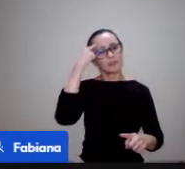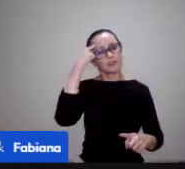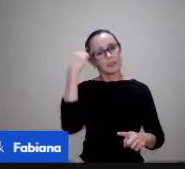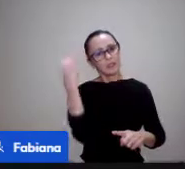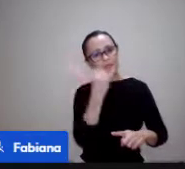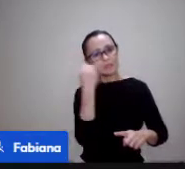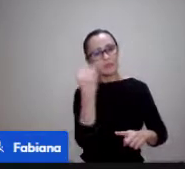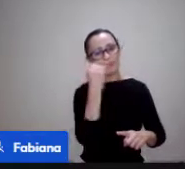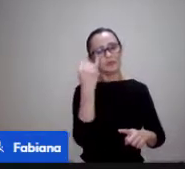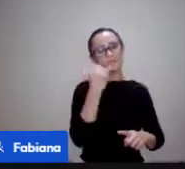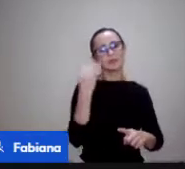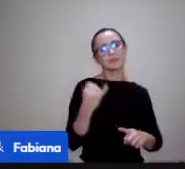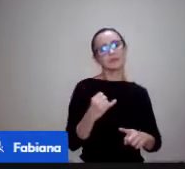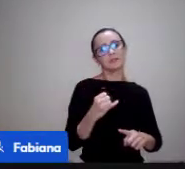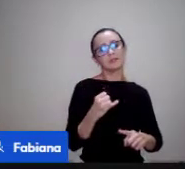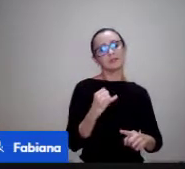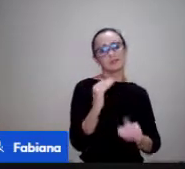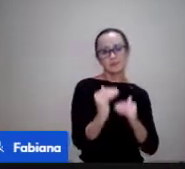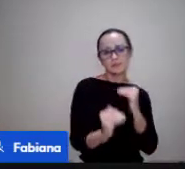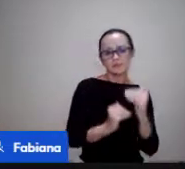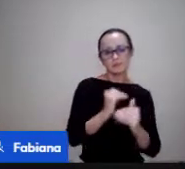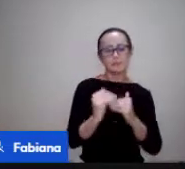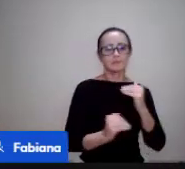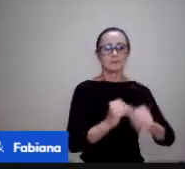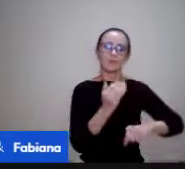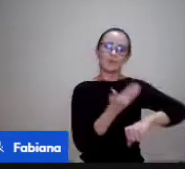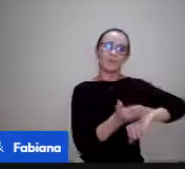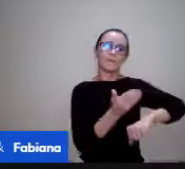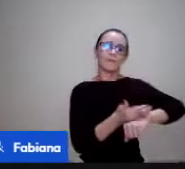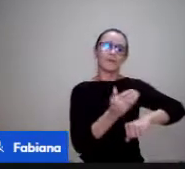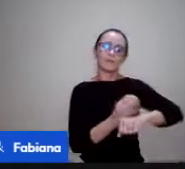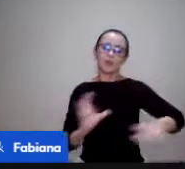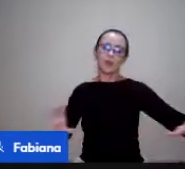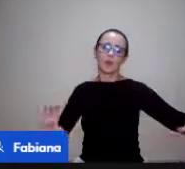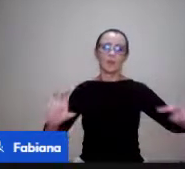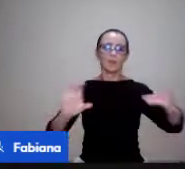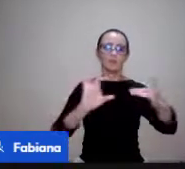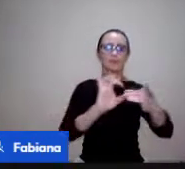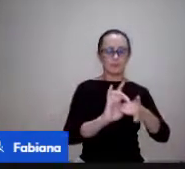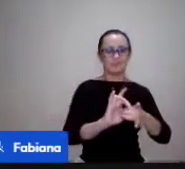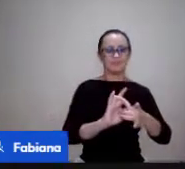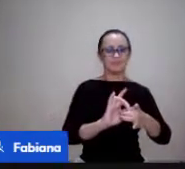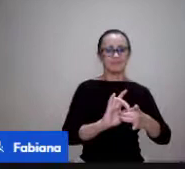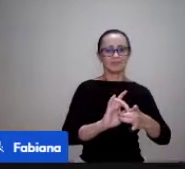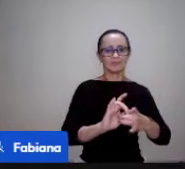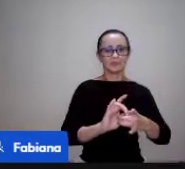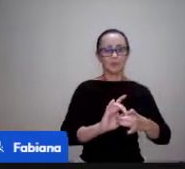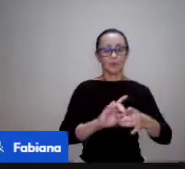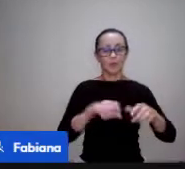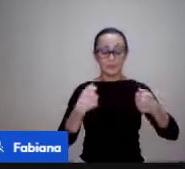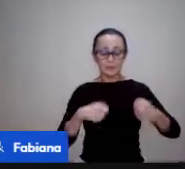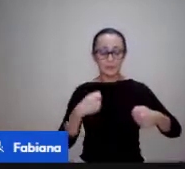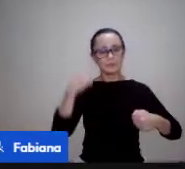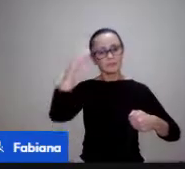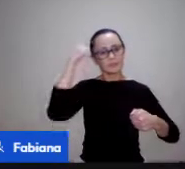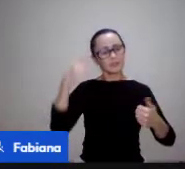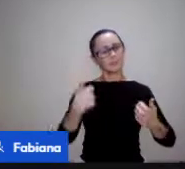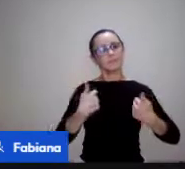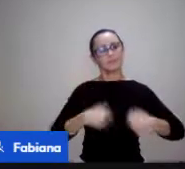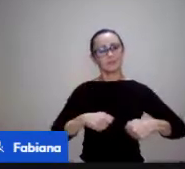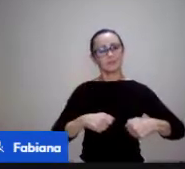eu consiga desenvolver uma prática de SDI, eu tenho que entender que é possível acontecer uma SDI na